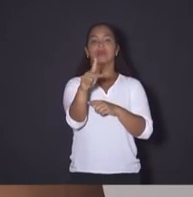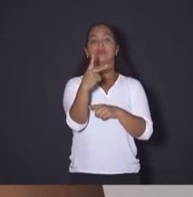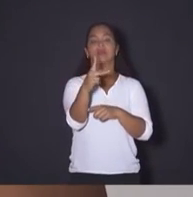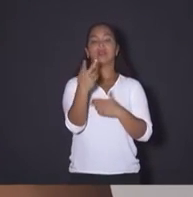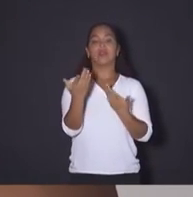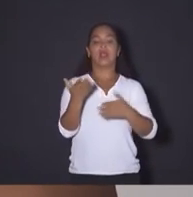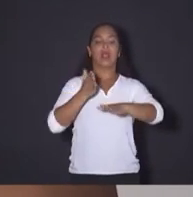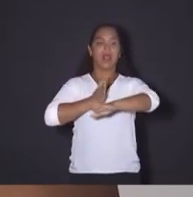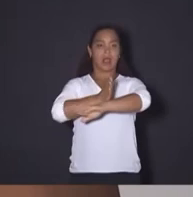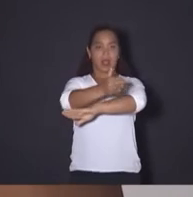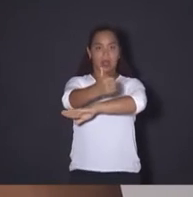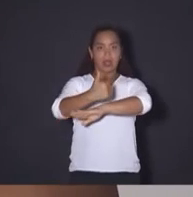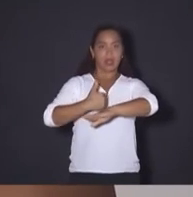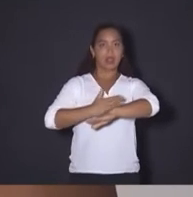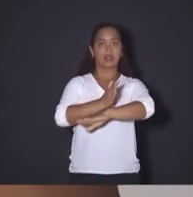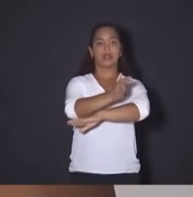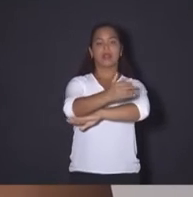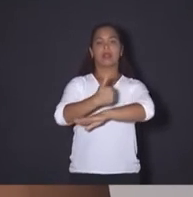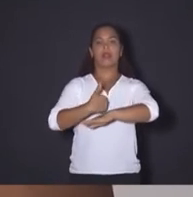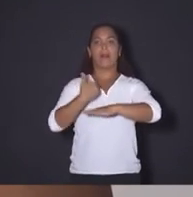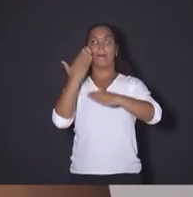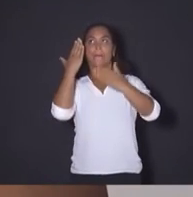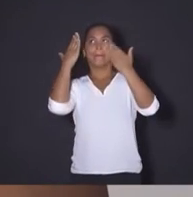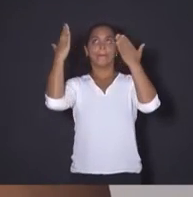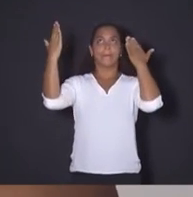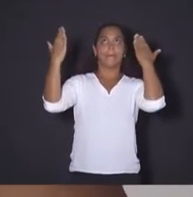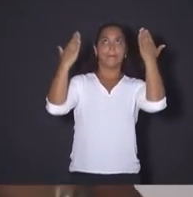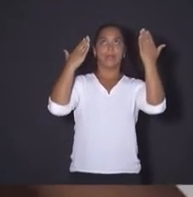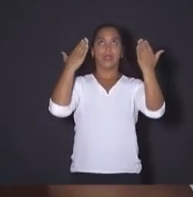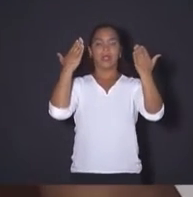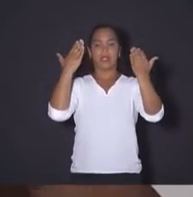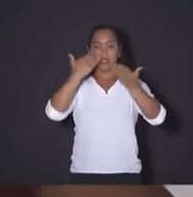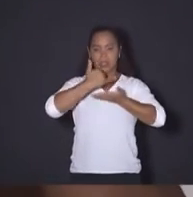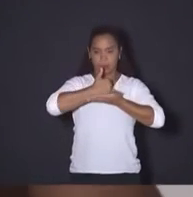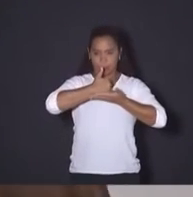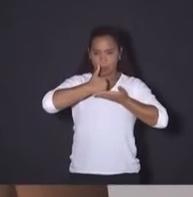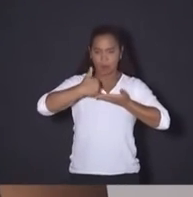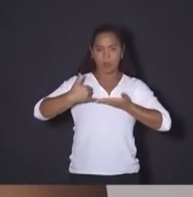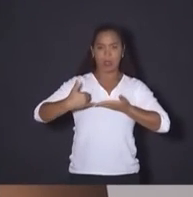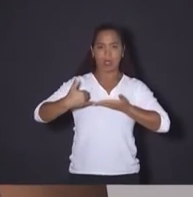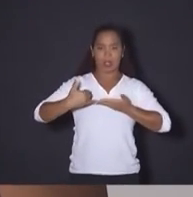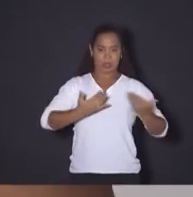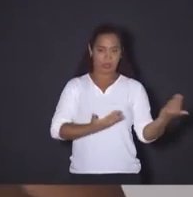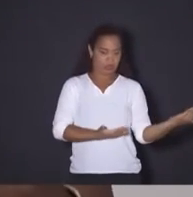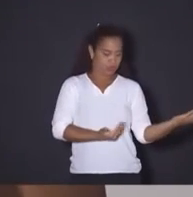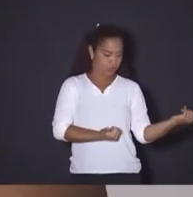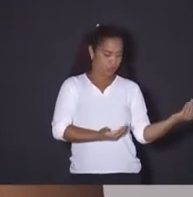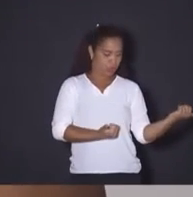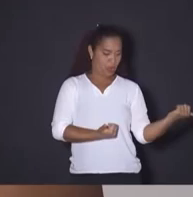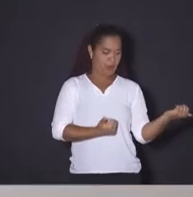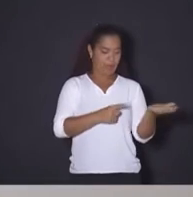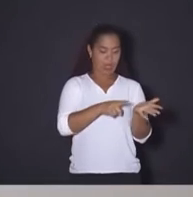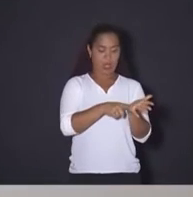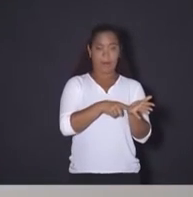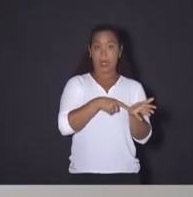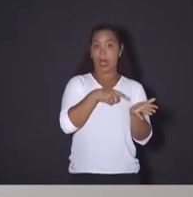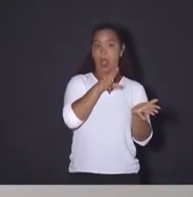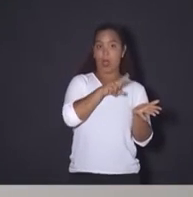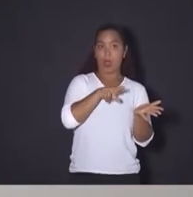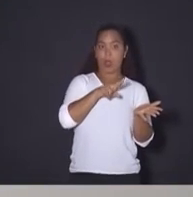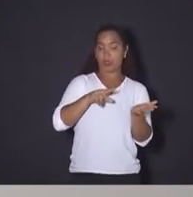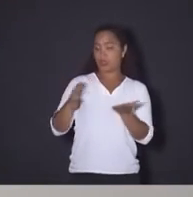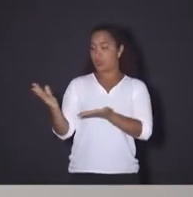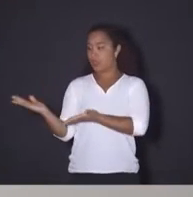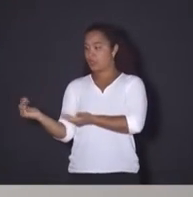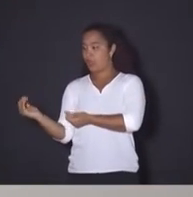às substâncias psicoativas é jovem branco é o usuário jovem negro